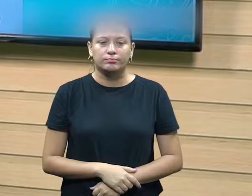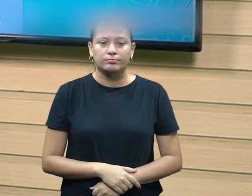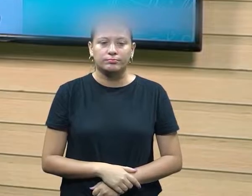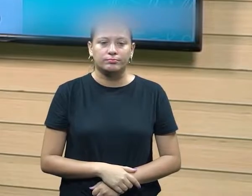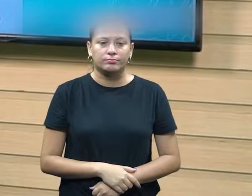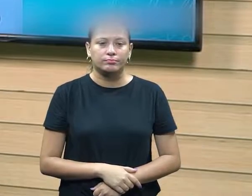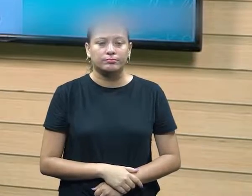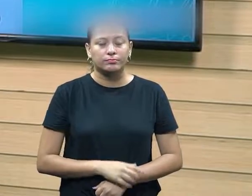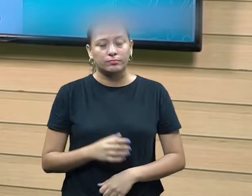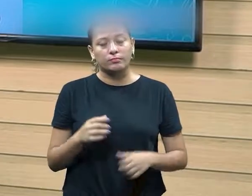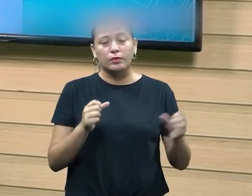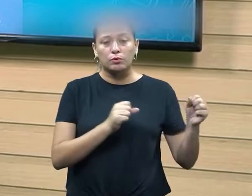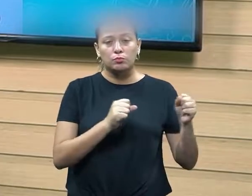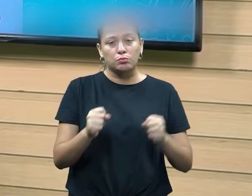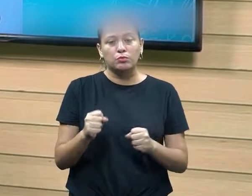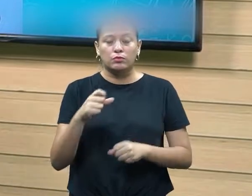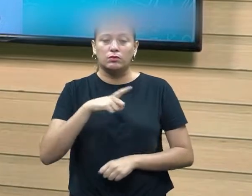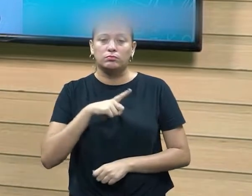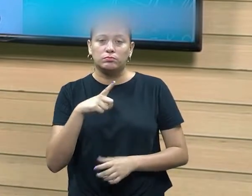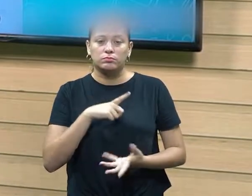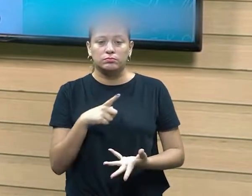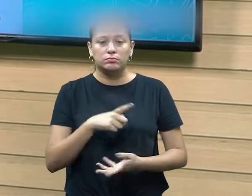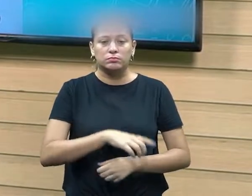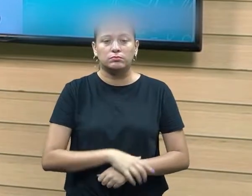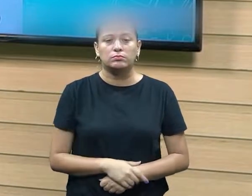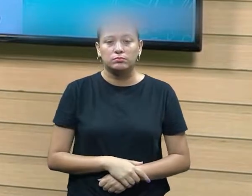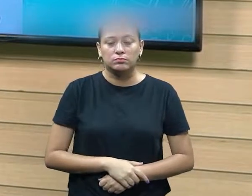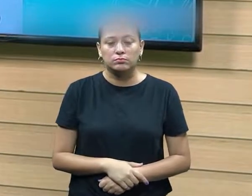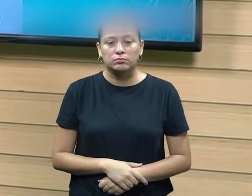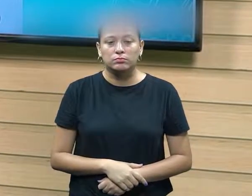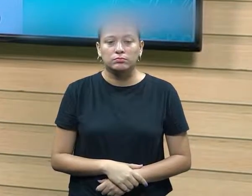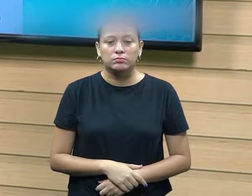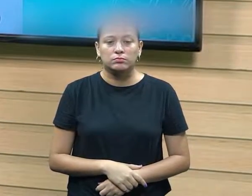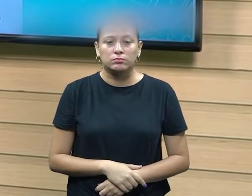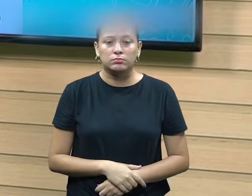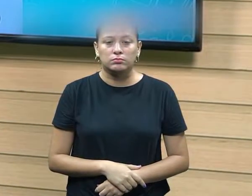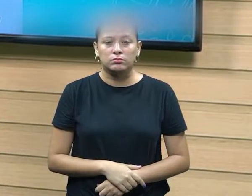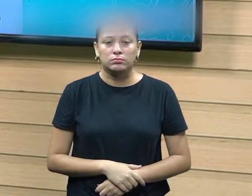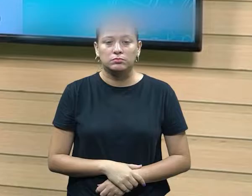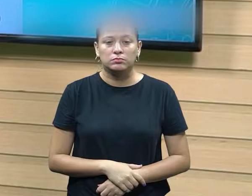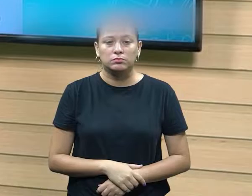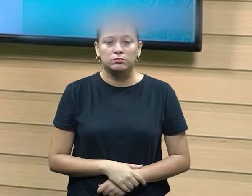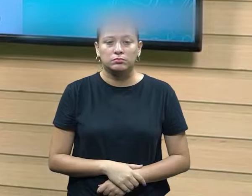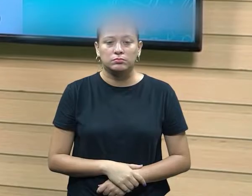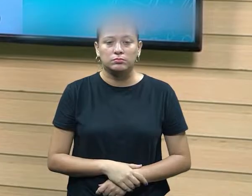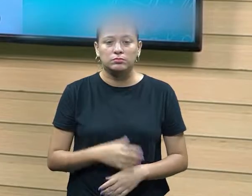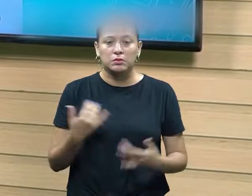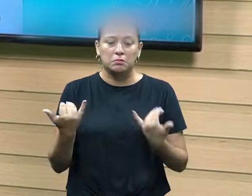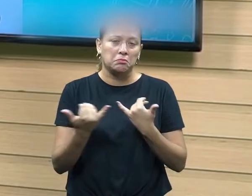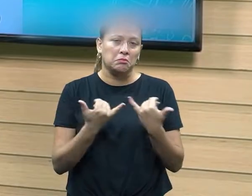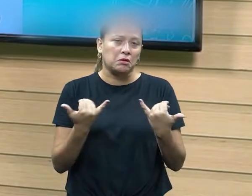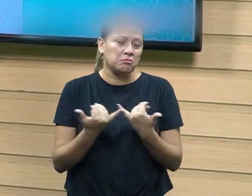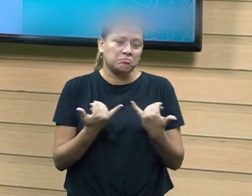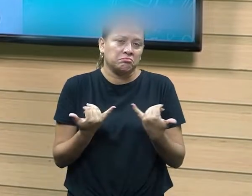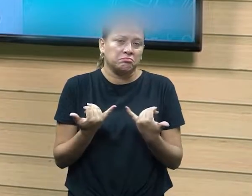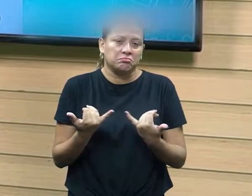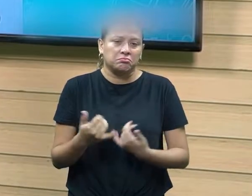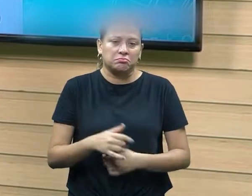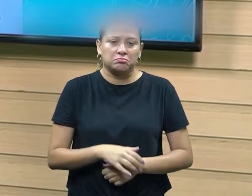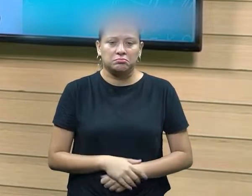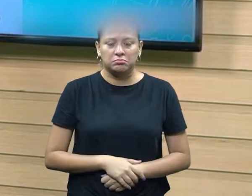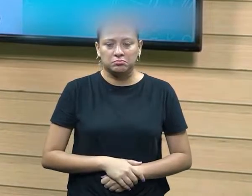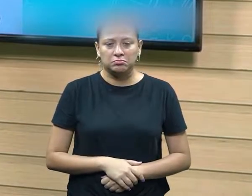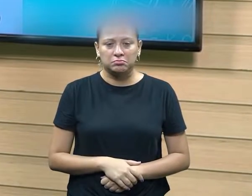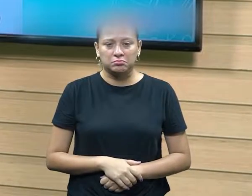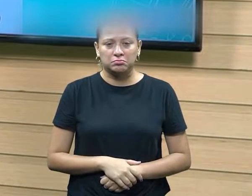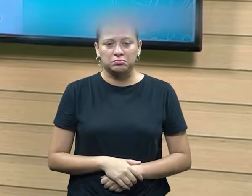quando tem um certo poder, seja no que for, né? Na barganha que for que a gente está para a gente se acha que o poder, e vamos dizer assim, que às vezes o